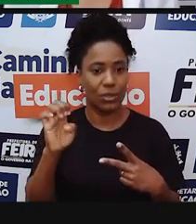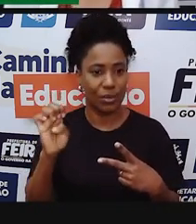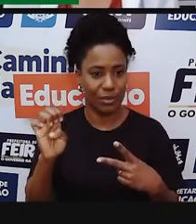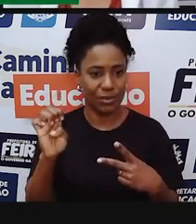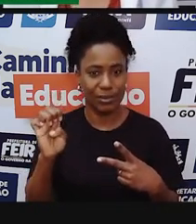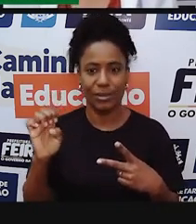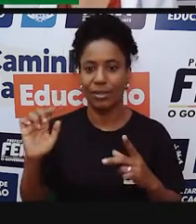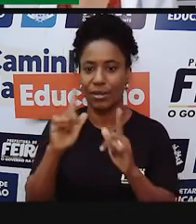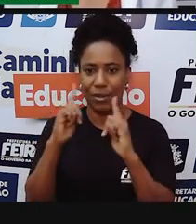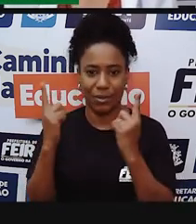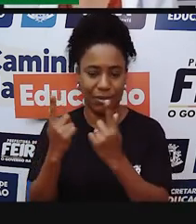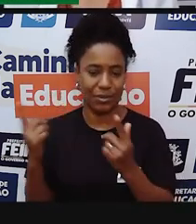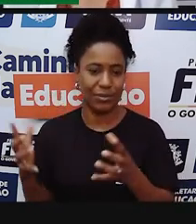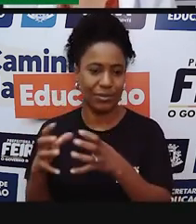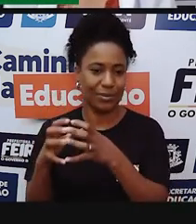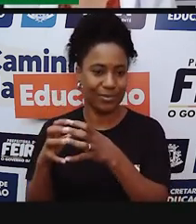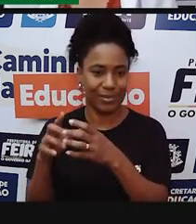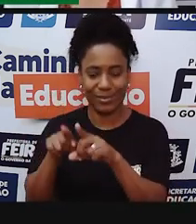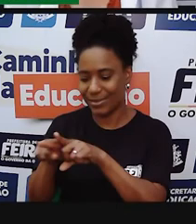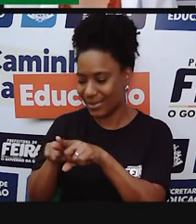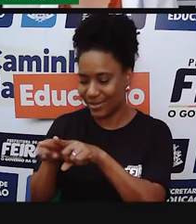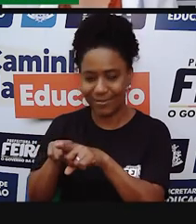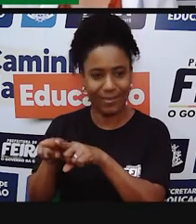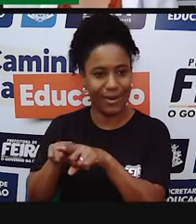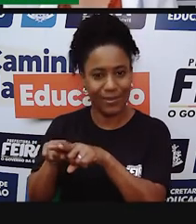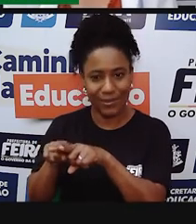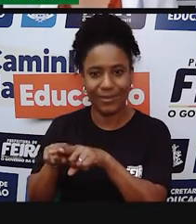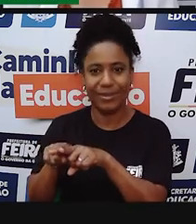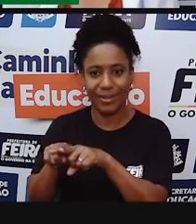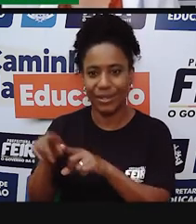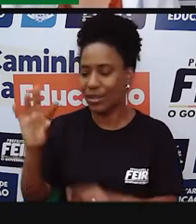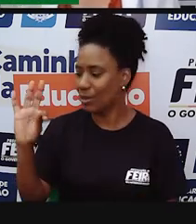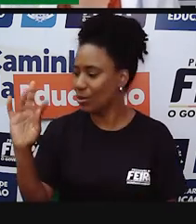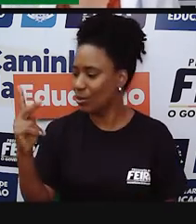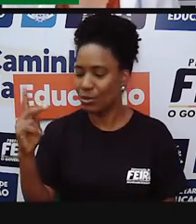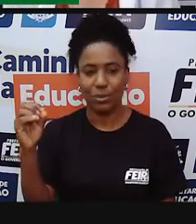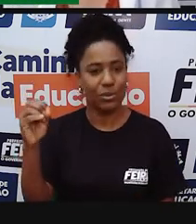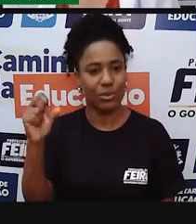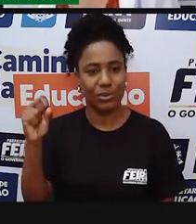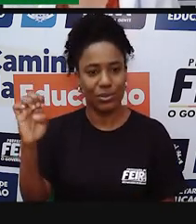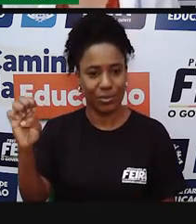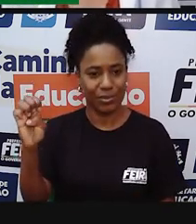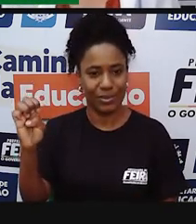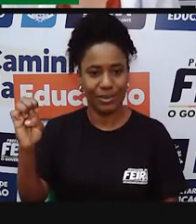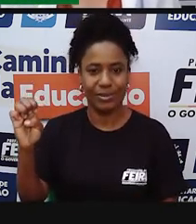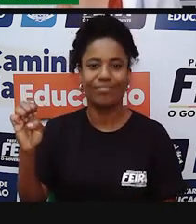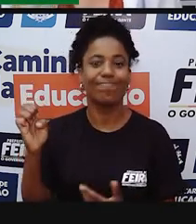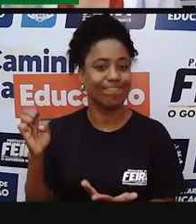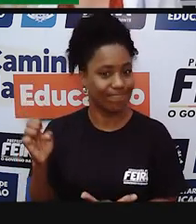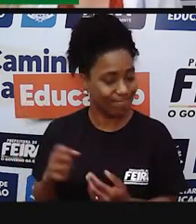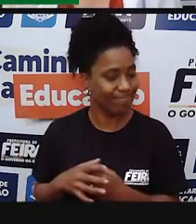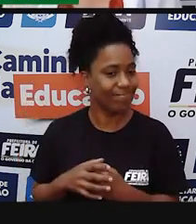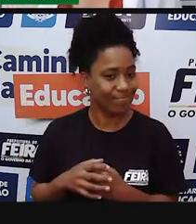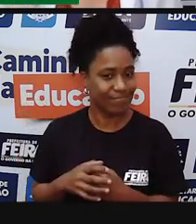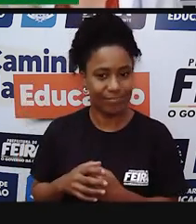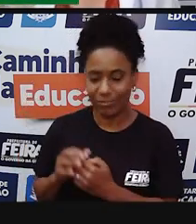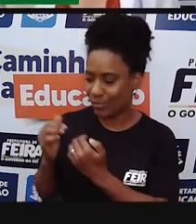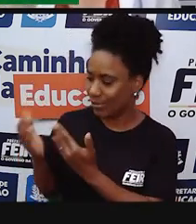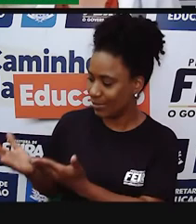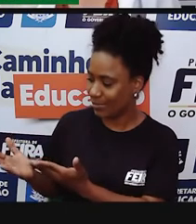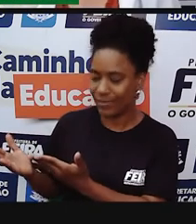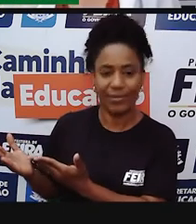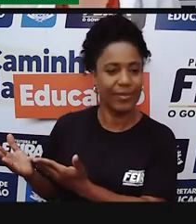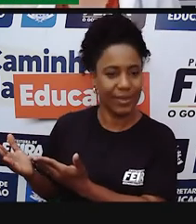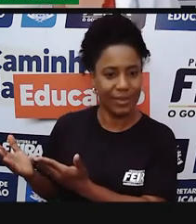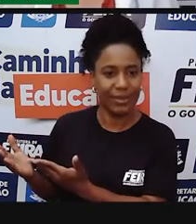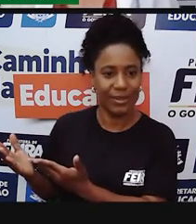que estão sem luz os irmãos eu utilizo então não vou usar mais simples aqueles são